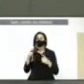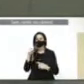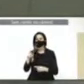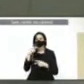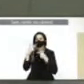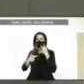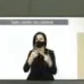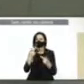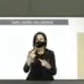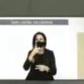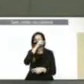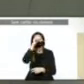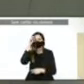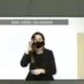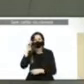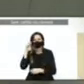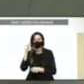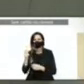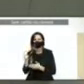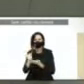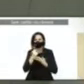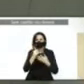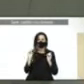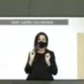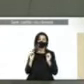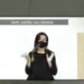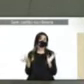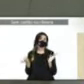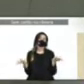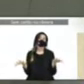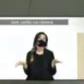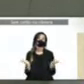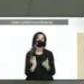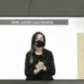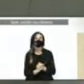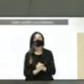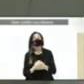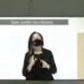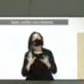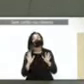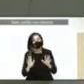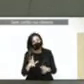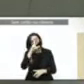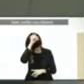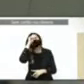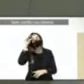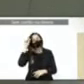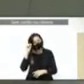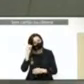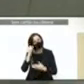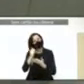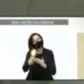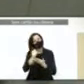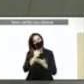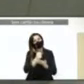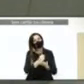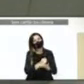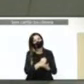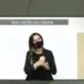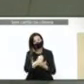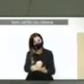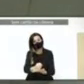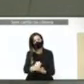viaturas para ronda escolar, viatura para patrulha no bairro, que o município paga para a Polícia Militar